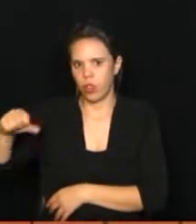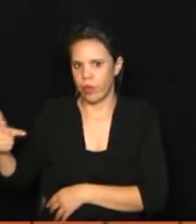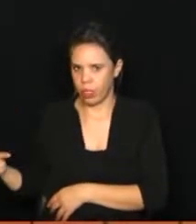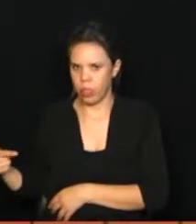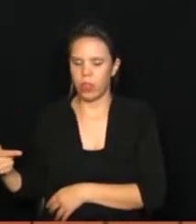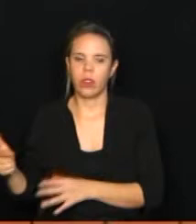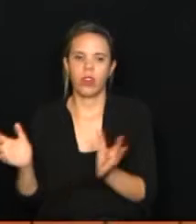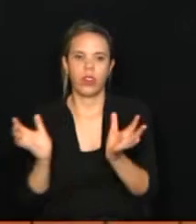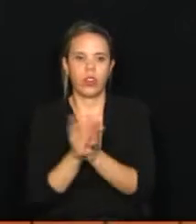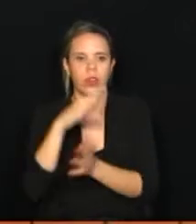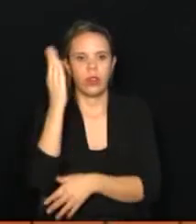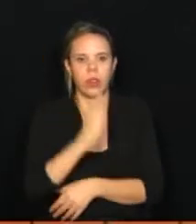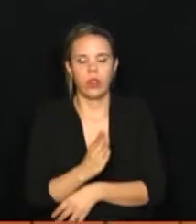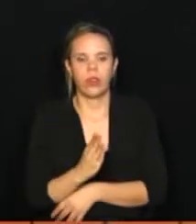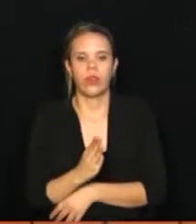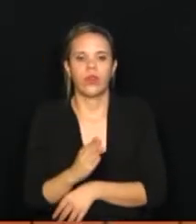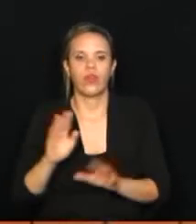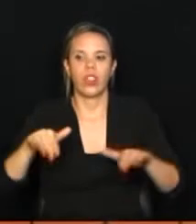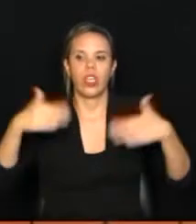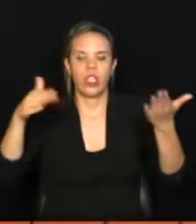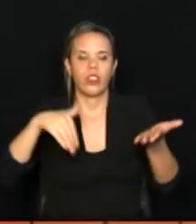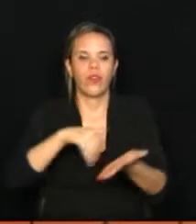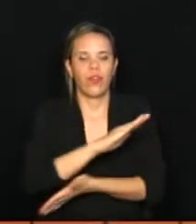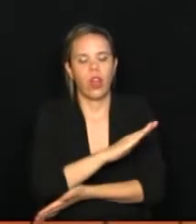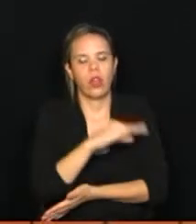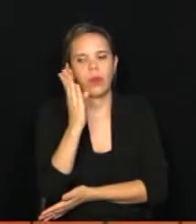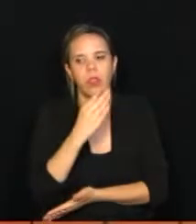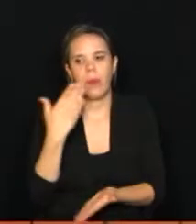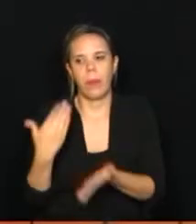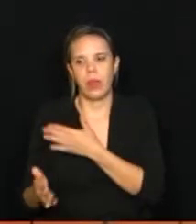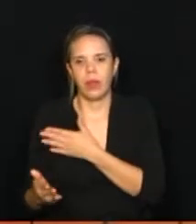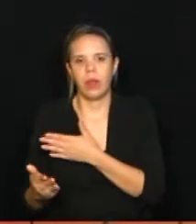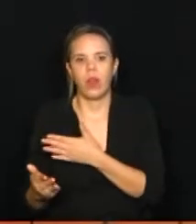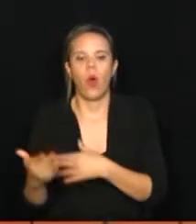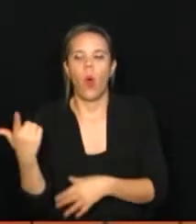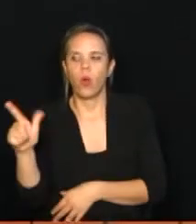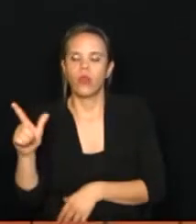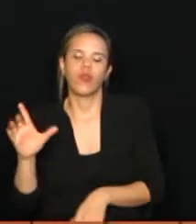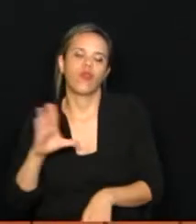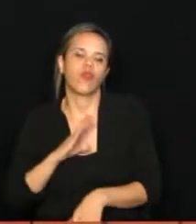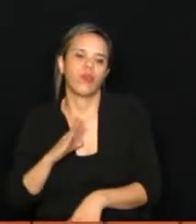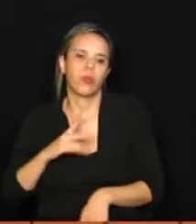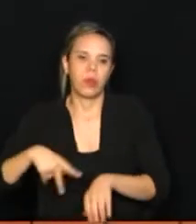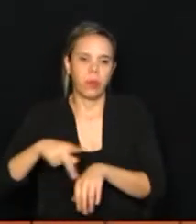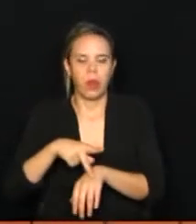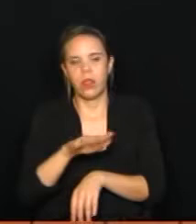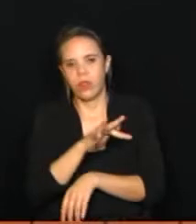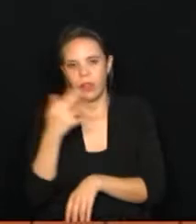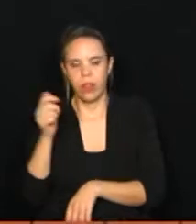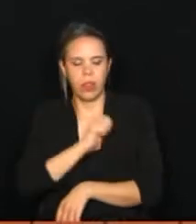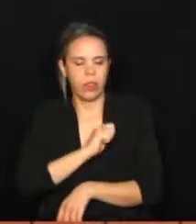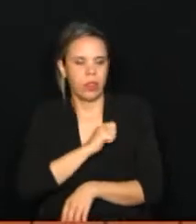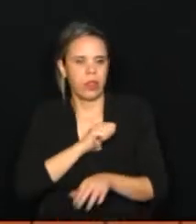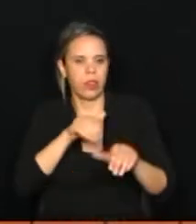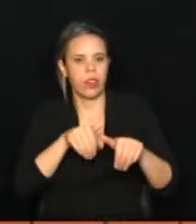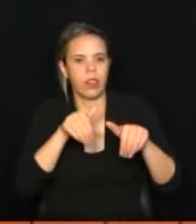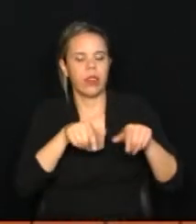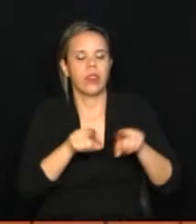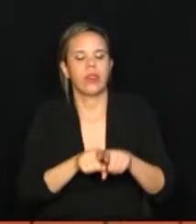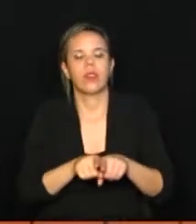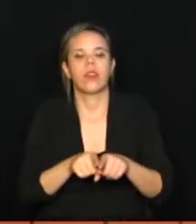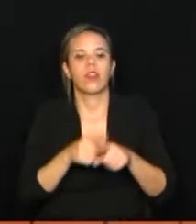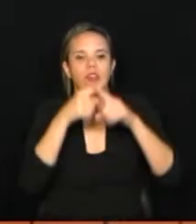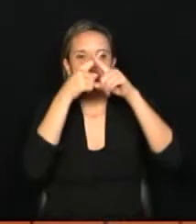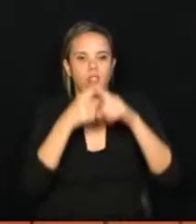1992, da seleção brasileira ficar de fora. O Brasil perdeu para Porto Rico, França e Austrália no torneio em